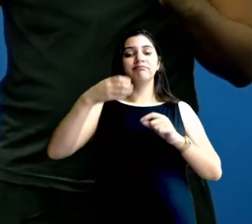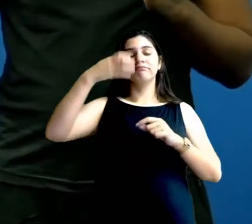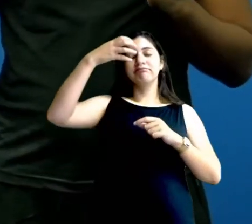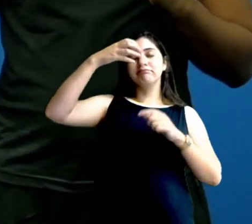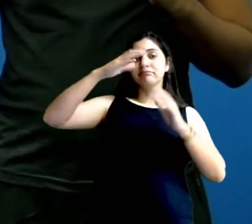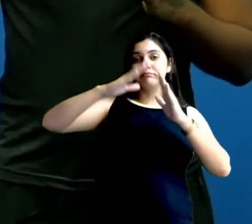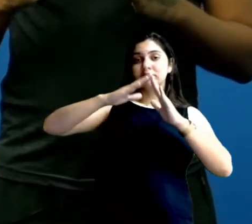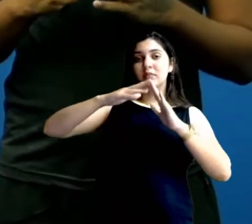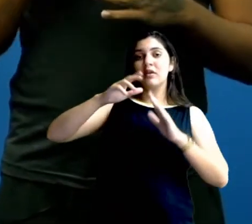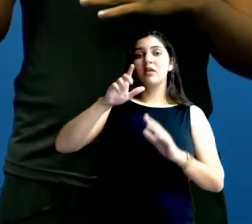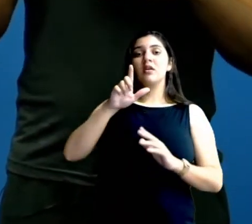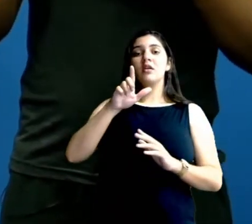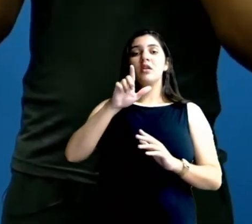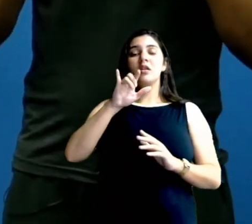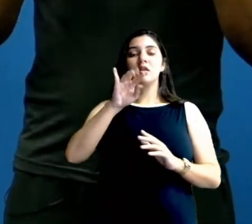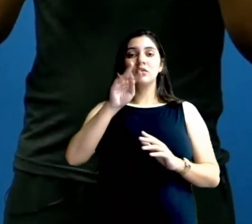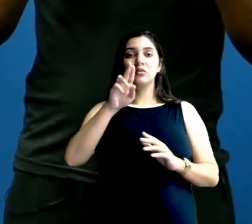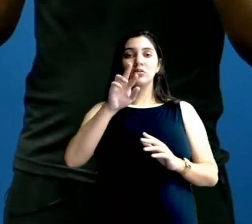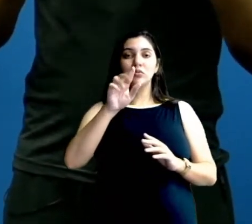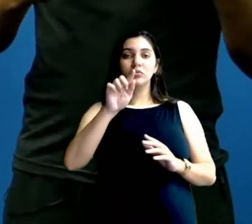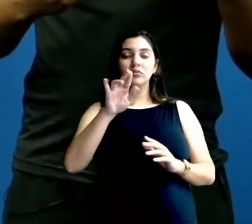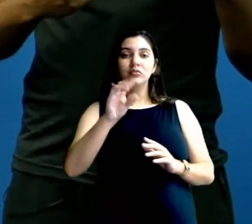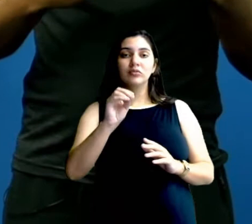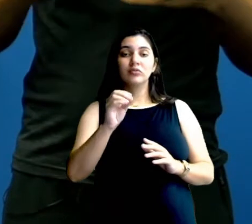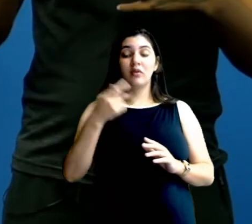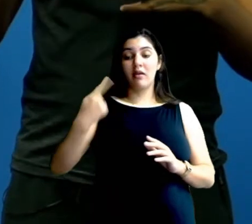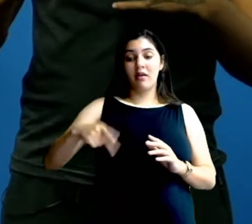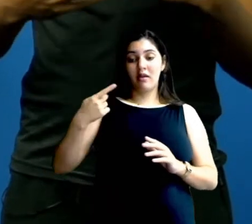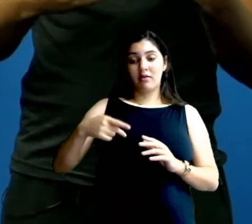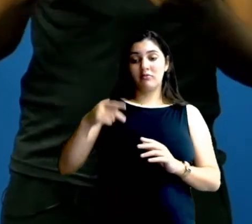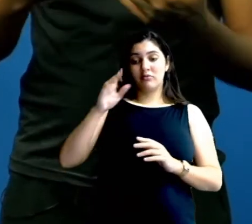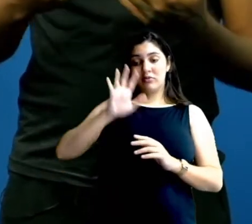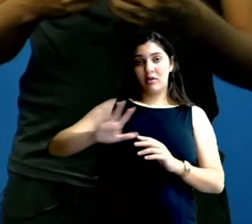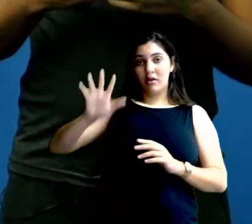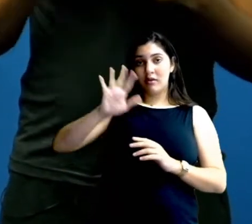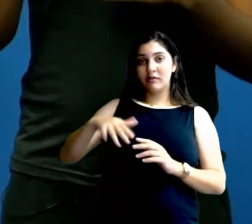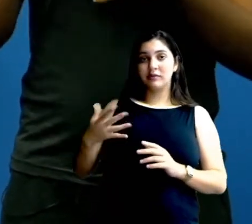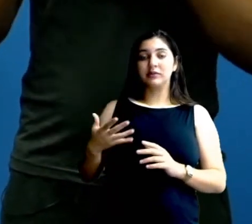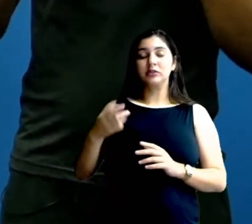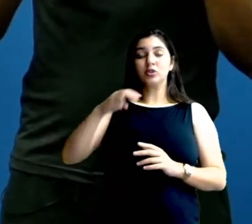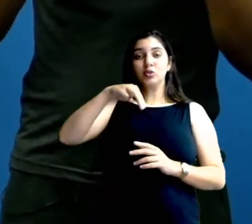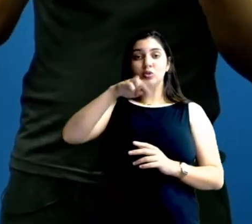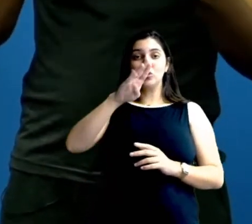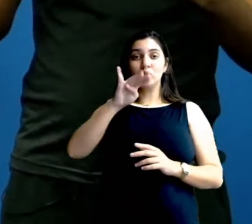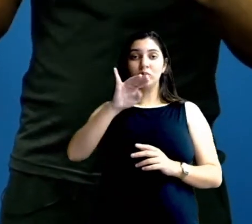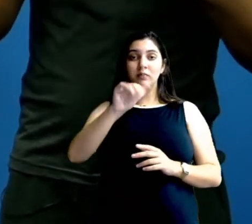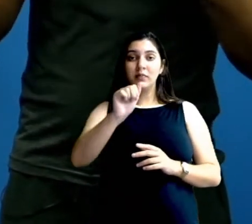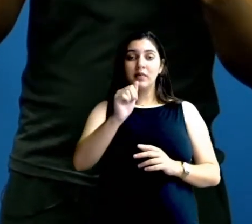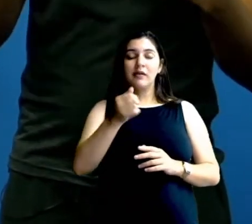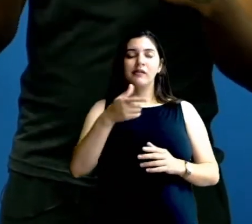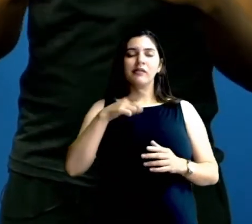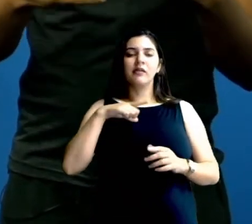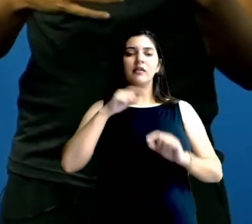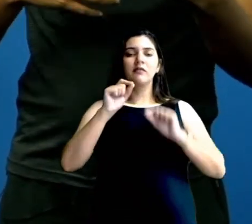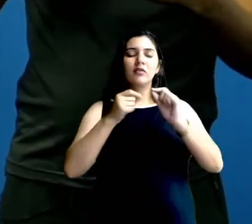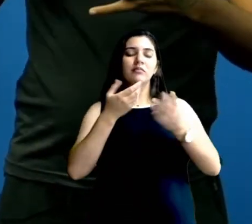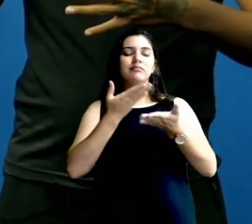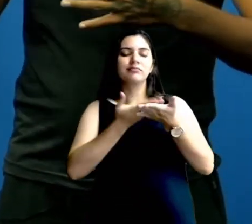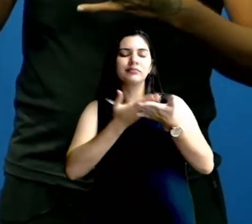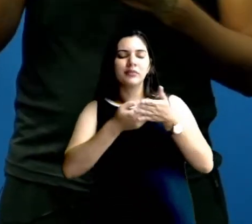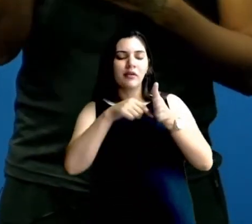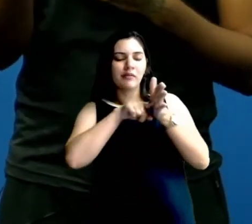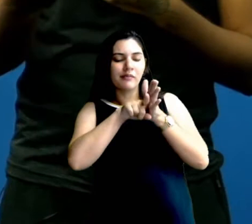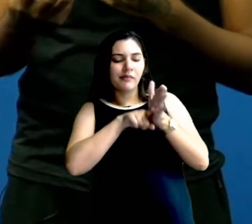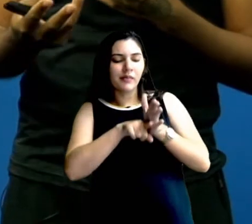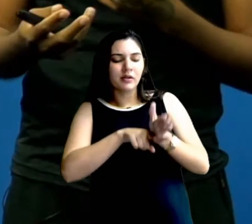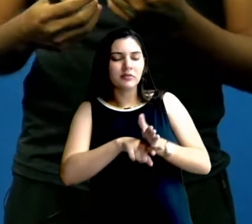Uber quanto de Reino de Kush sendo que esta região não é do reino de Kush Danúbia Ela só passou a ser estudada Ela só